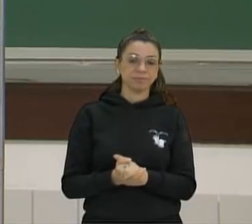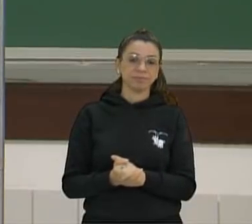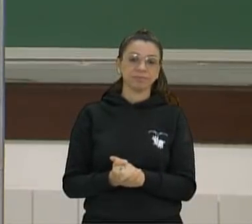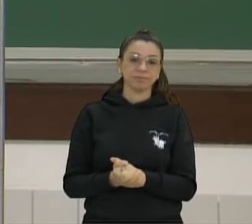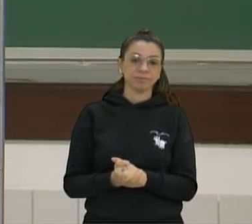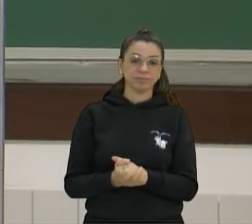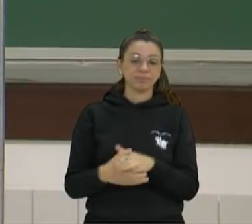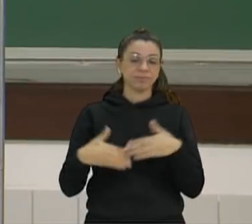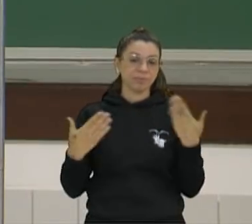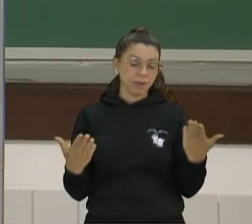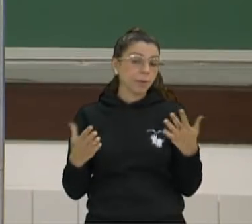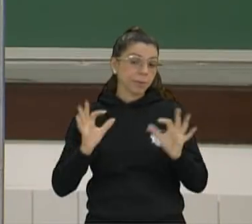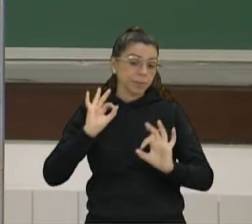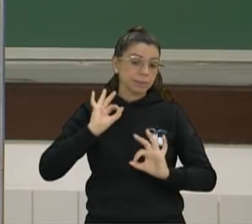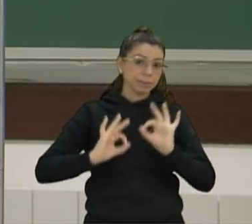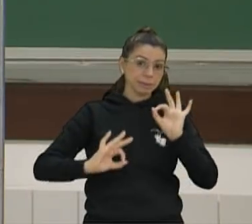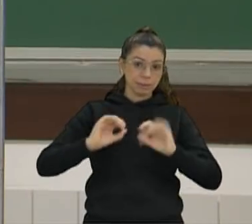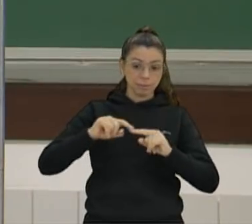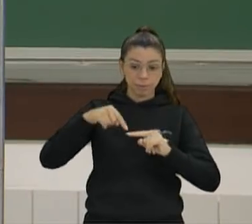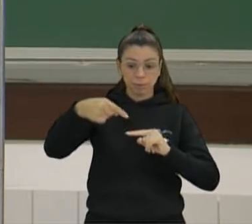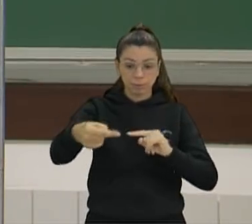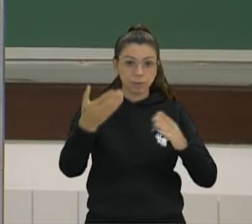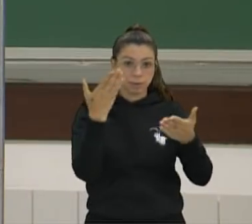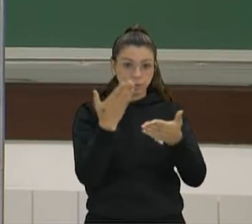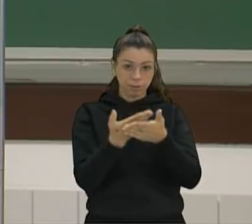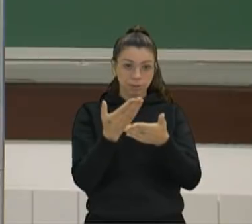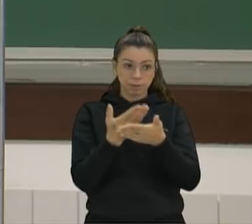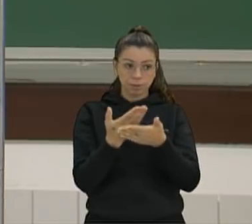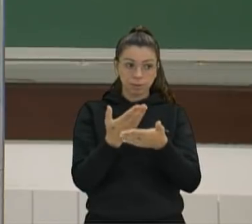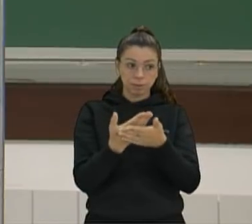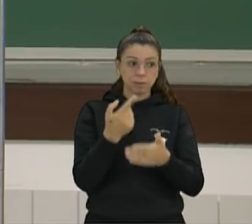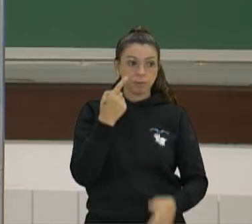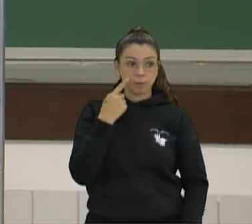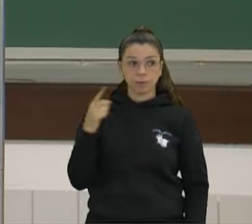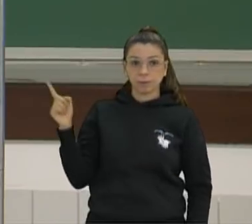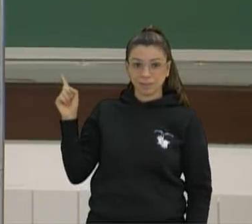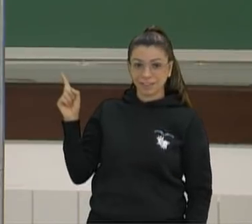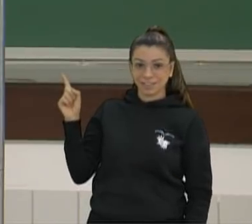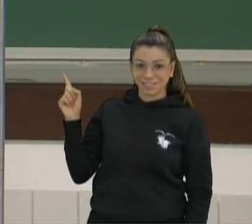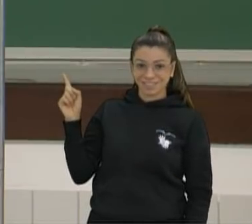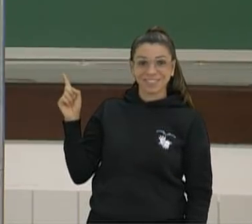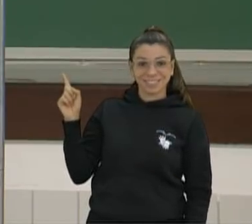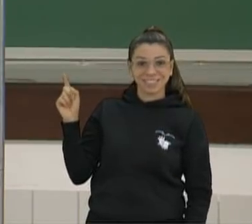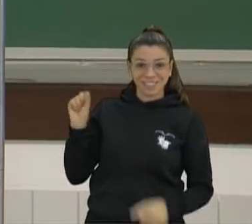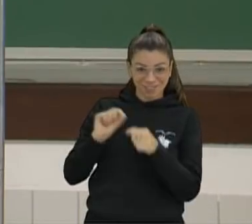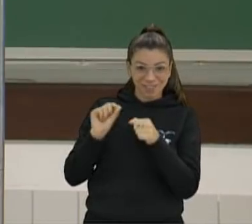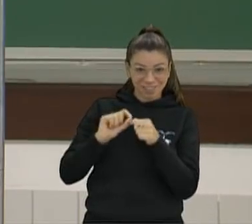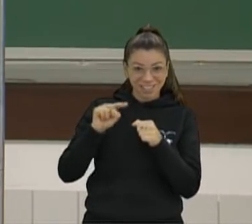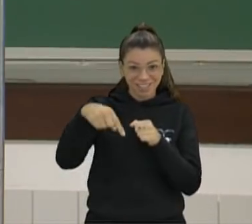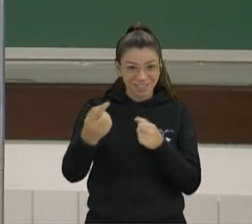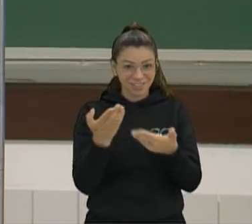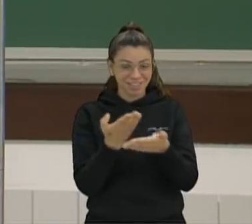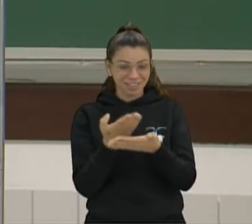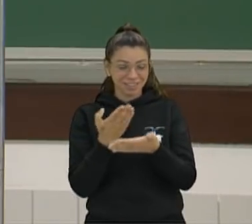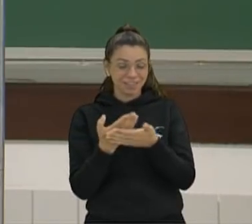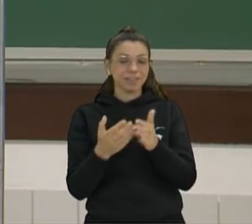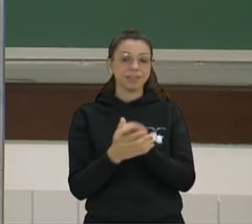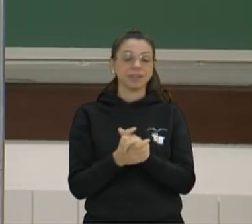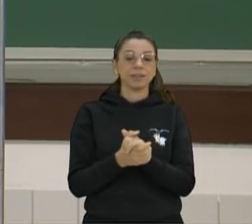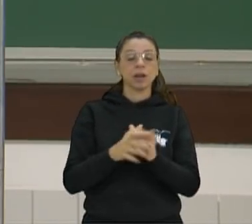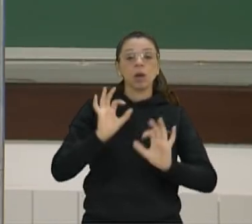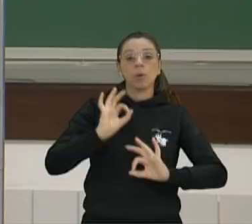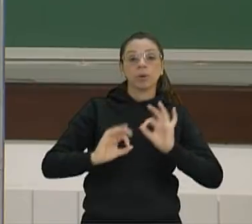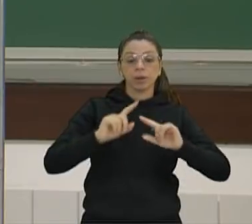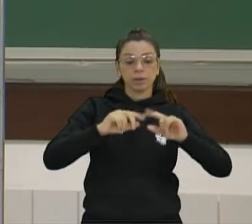Dito isso, gente, se prepare para a nossa próxima aula em que nós vamos trabalhar, nós vamos construir esse cubinho aqui, certo? Faça as suas atividades direitinho.